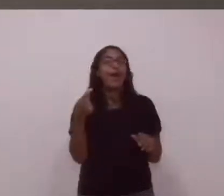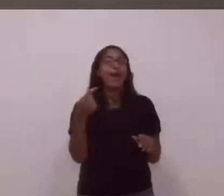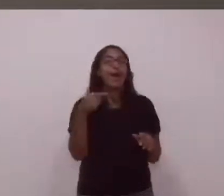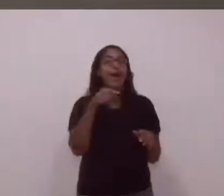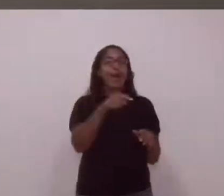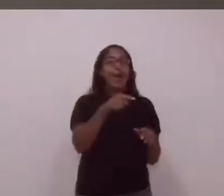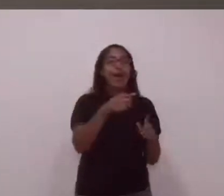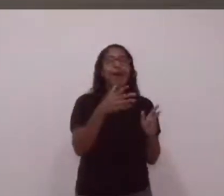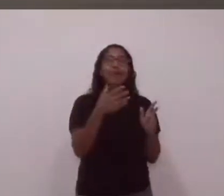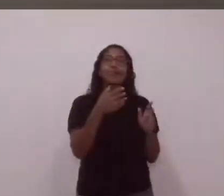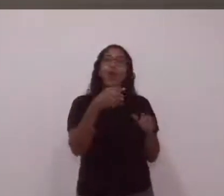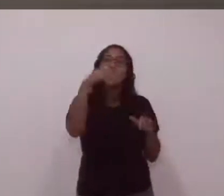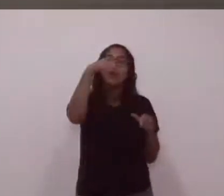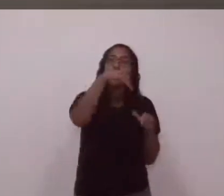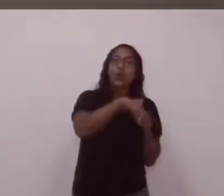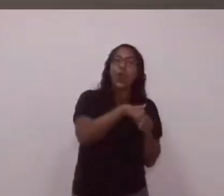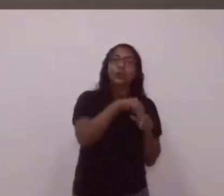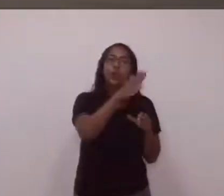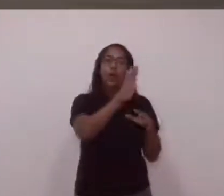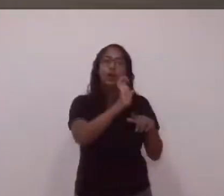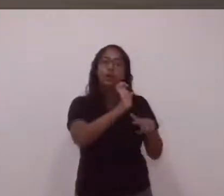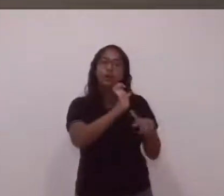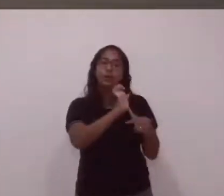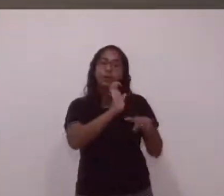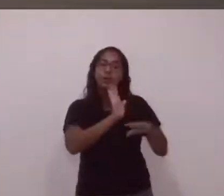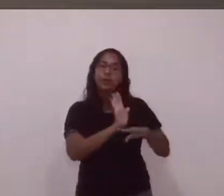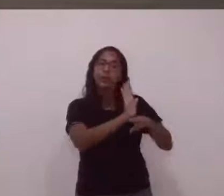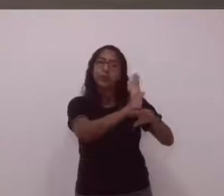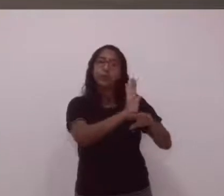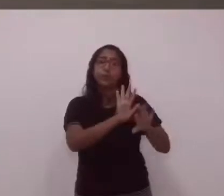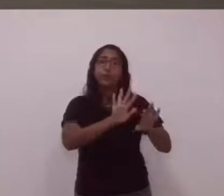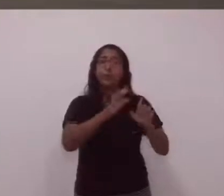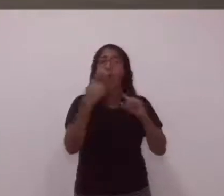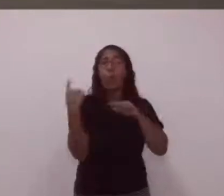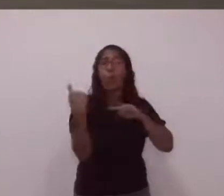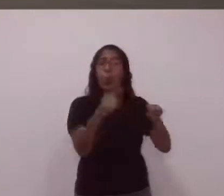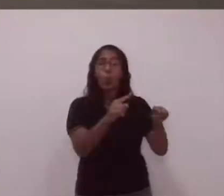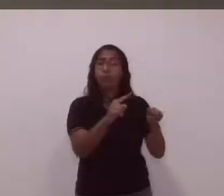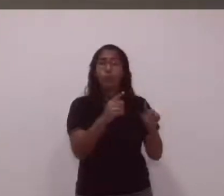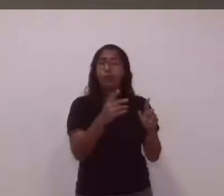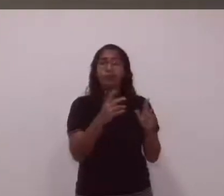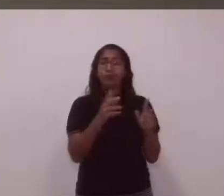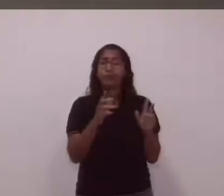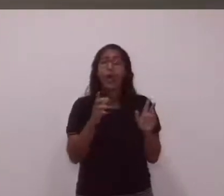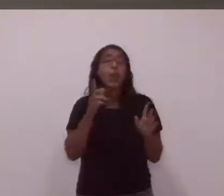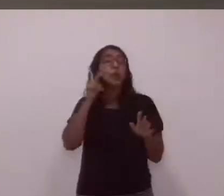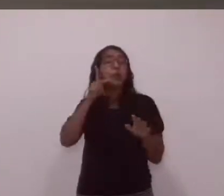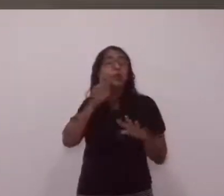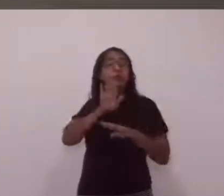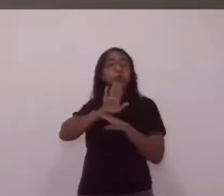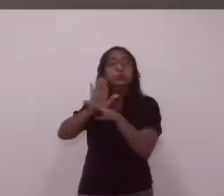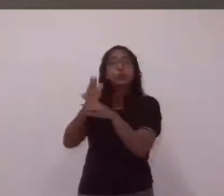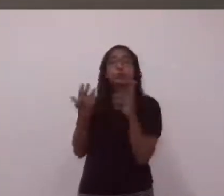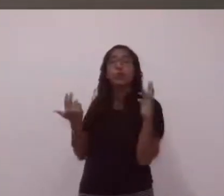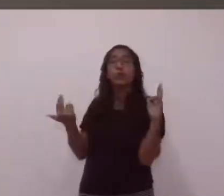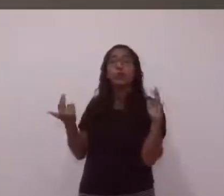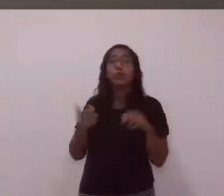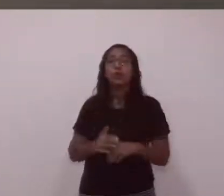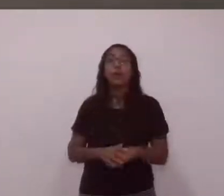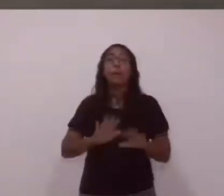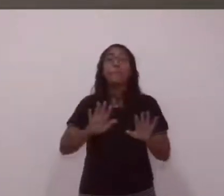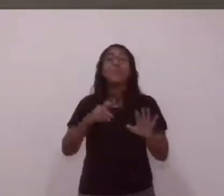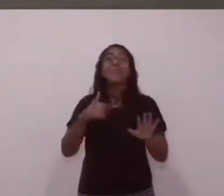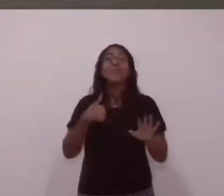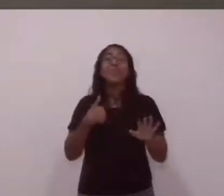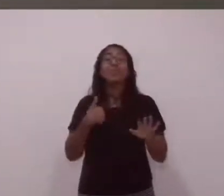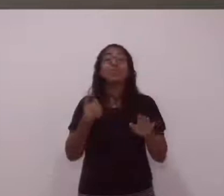executivo é um voto político votar contra também é um voto político não me preocupa essa situação o que me preocupa é a perda